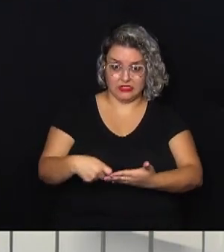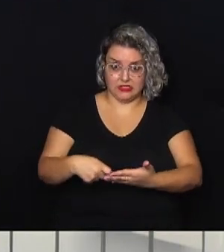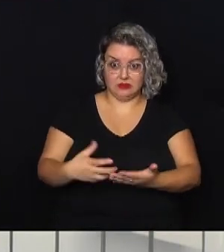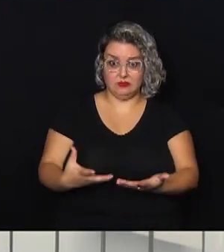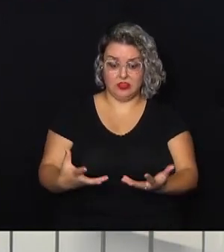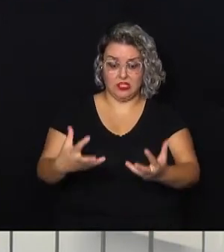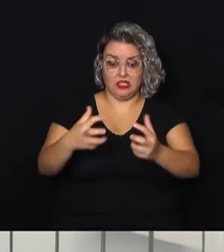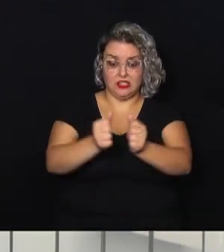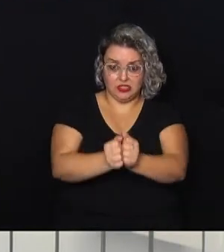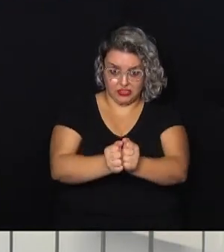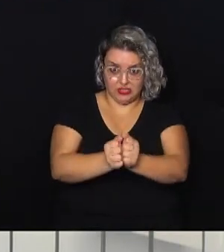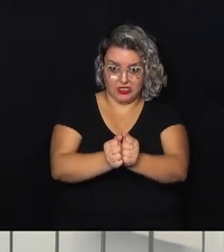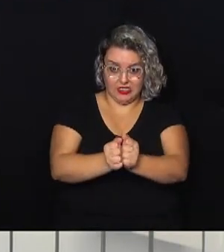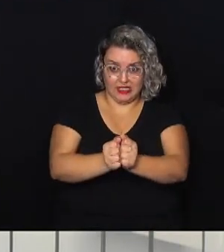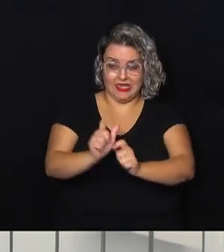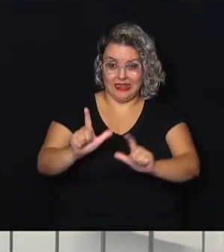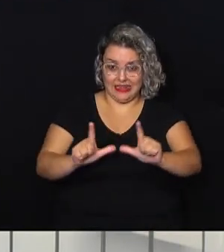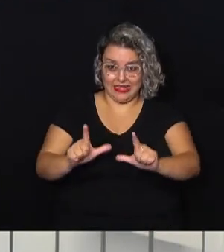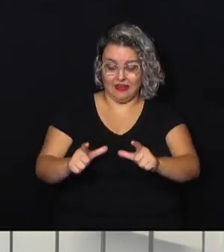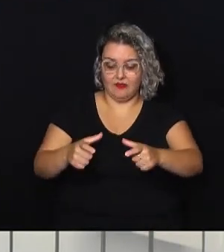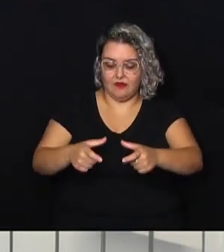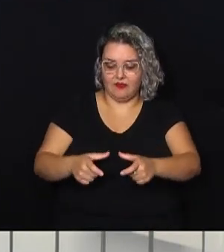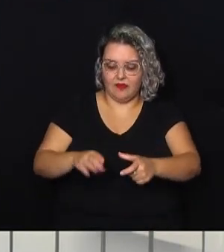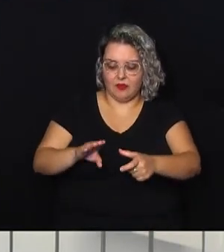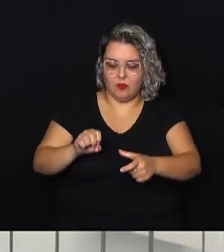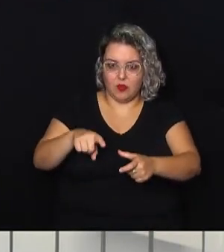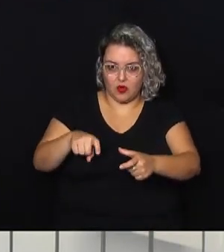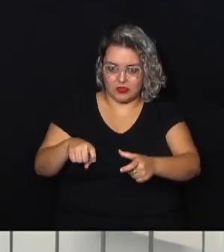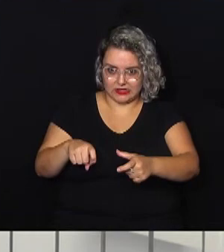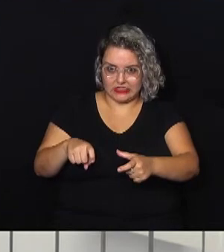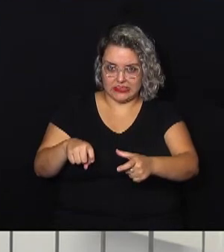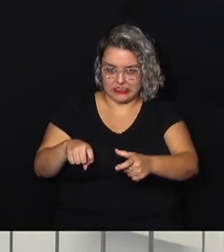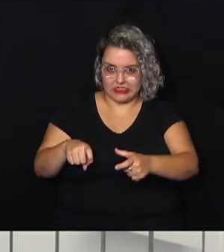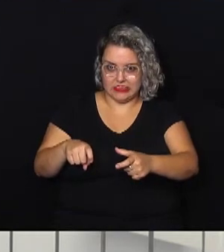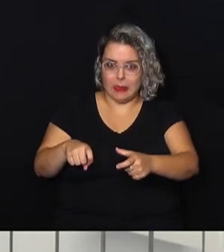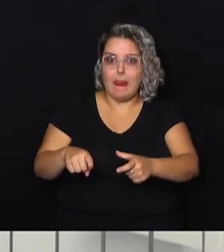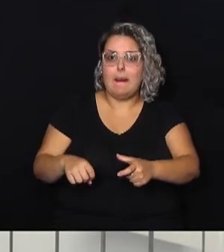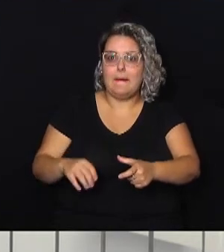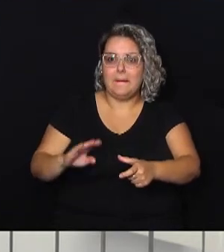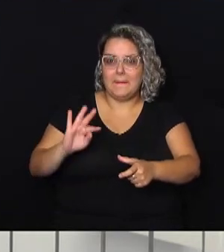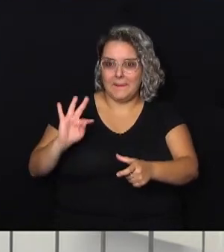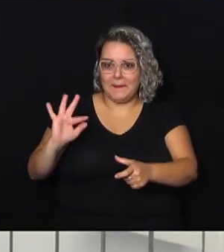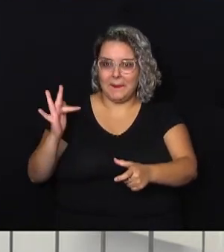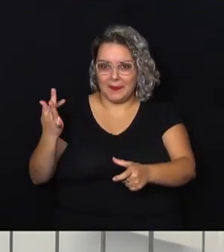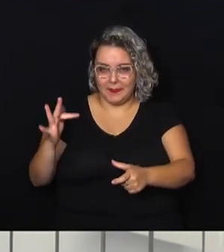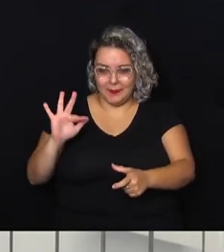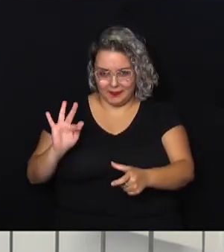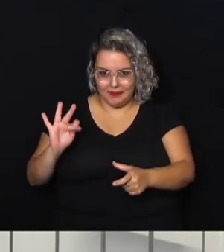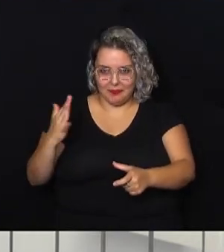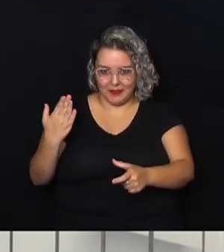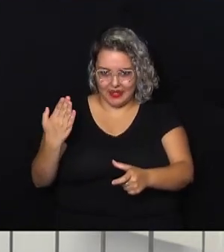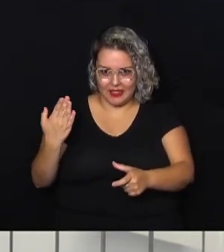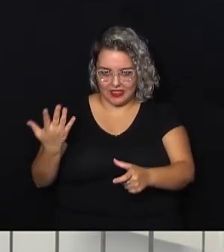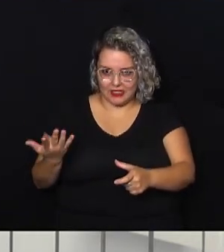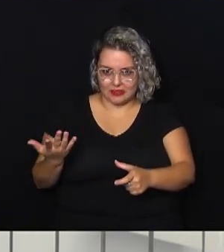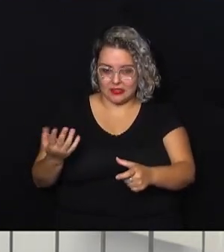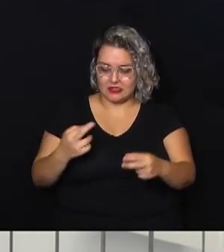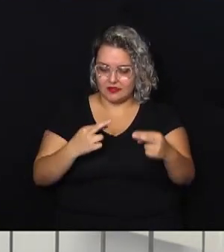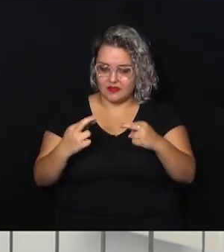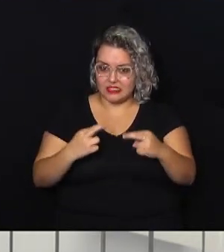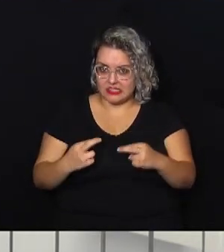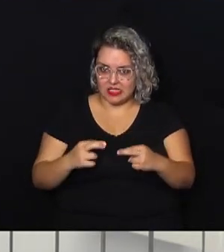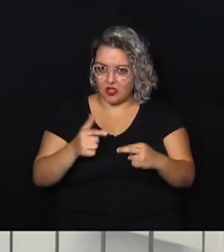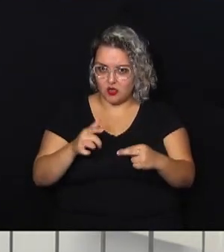Box piratas. O objetivo é fiscalizar o uso e venda dos aparelhos que não têm autorização